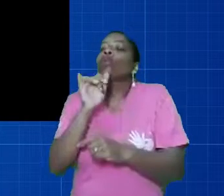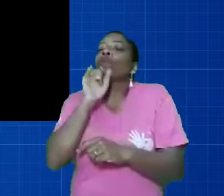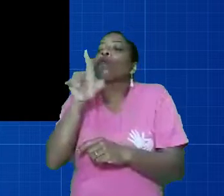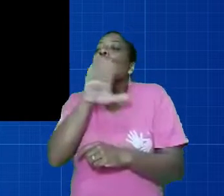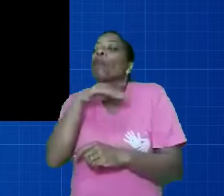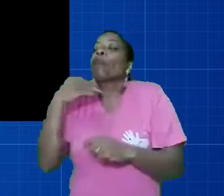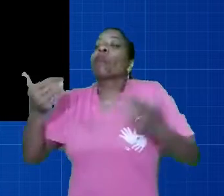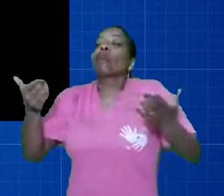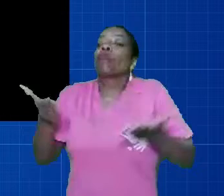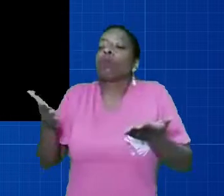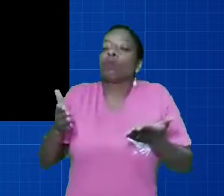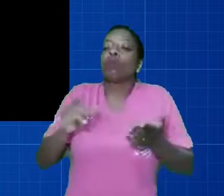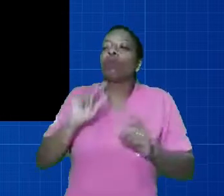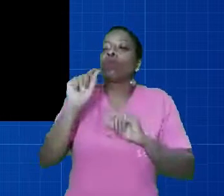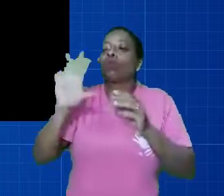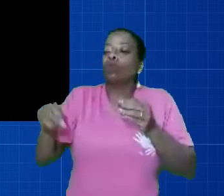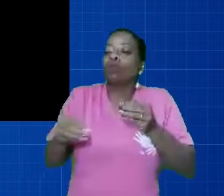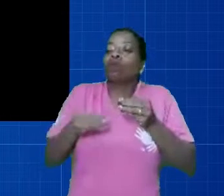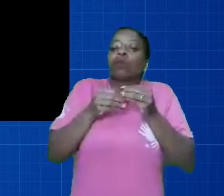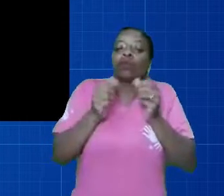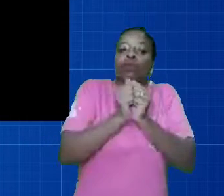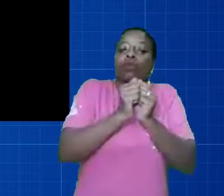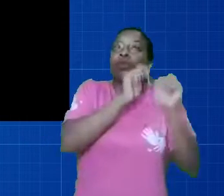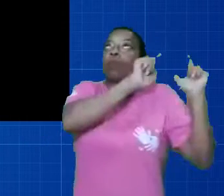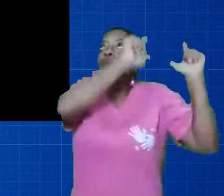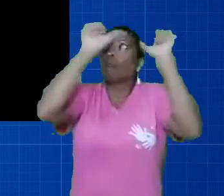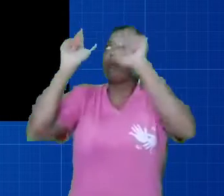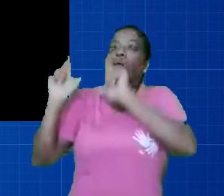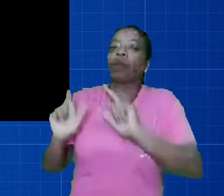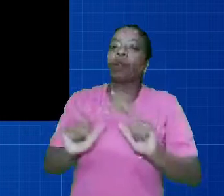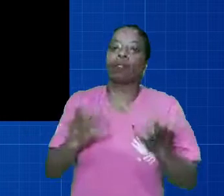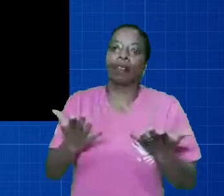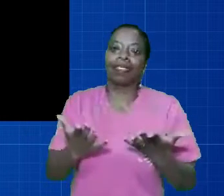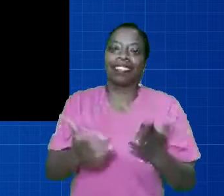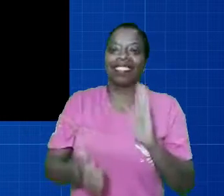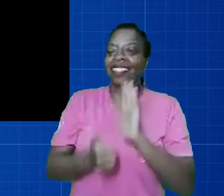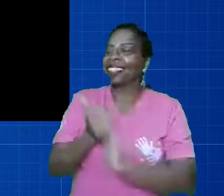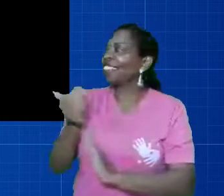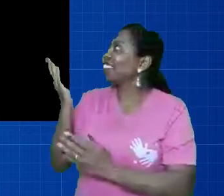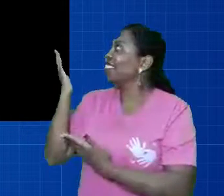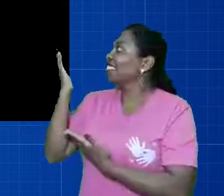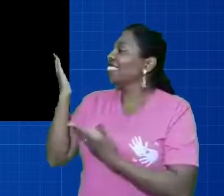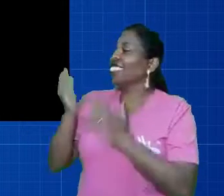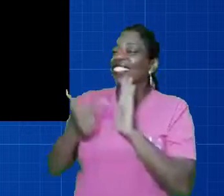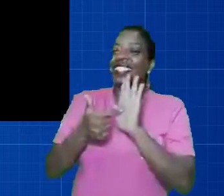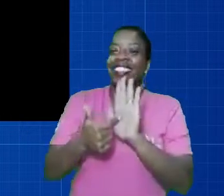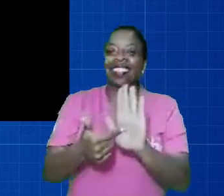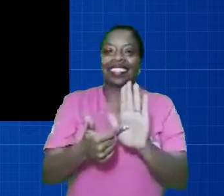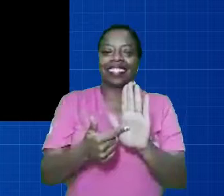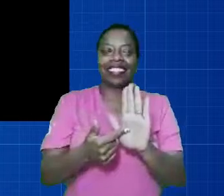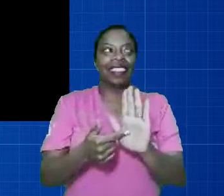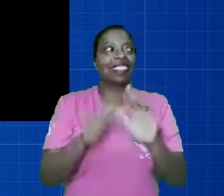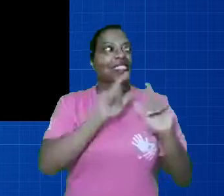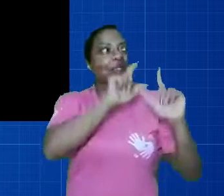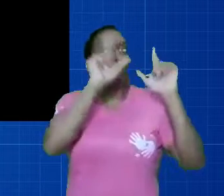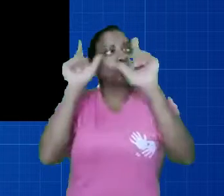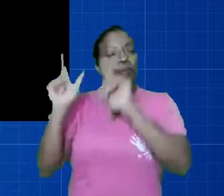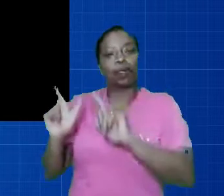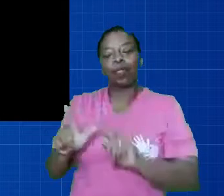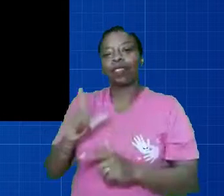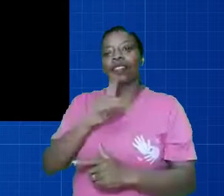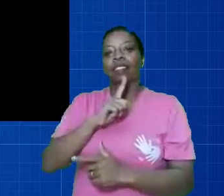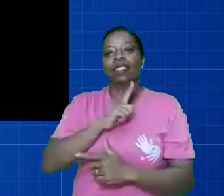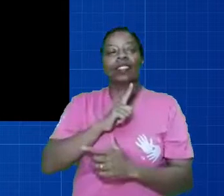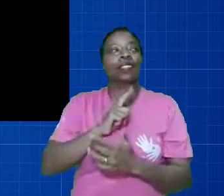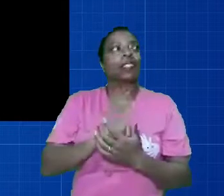Então, né, que alguns, o primeiro desenho mostra vários elementos, né? Então,